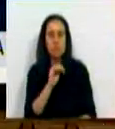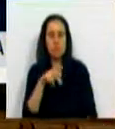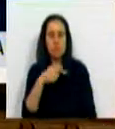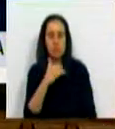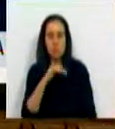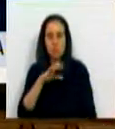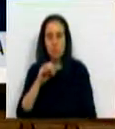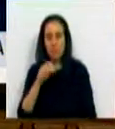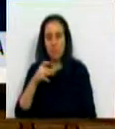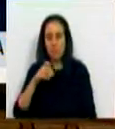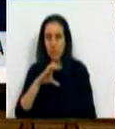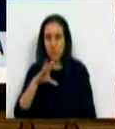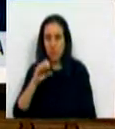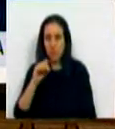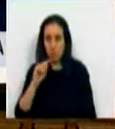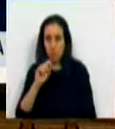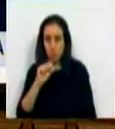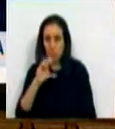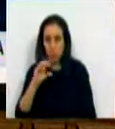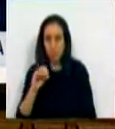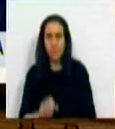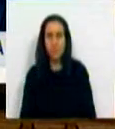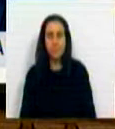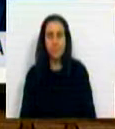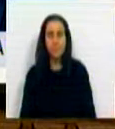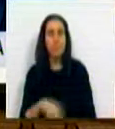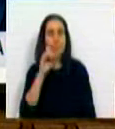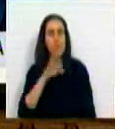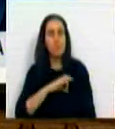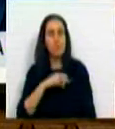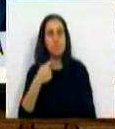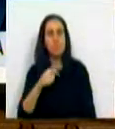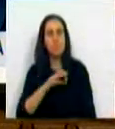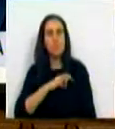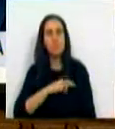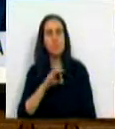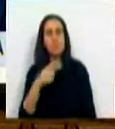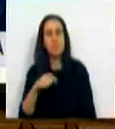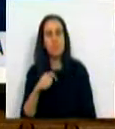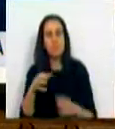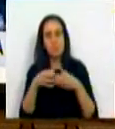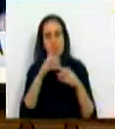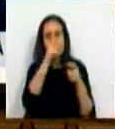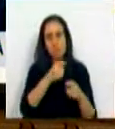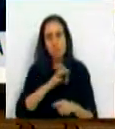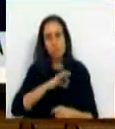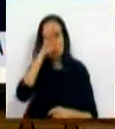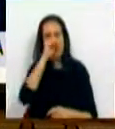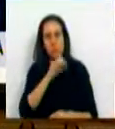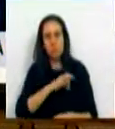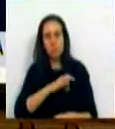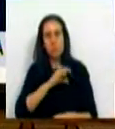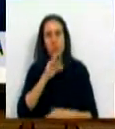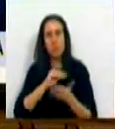Obrigado, Sra. Presidente. Sra. Presidente, Sr. Presidente da Comissão de Agricultura, Sr. Ministro, Sr. Secretário de Estado,